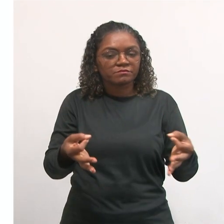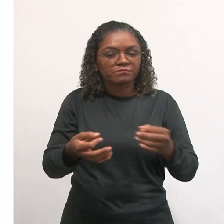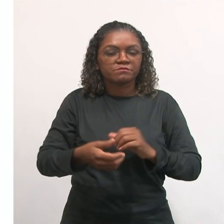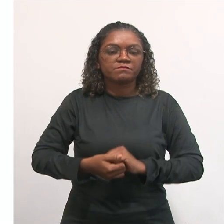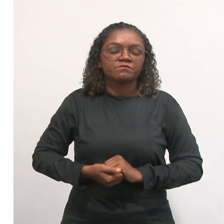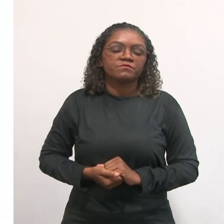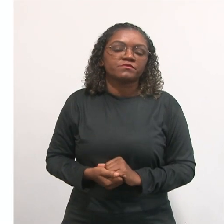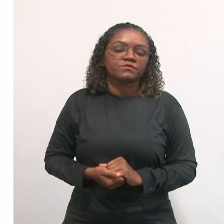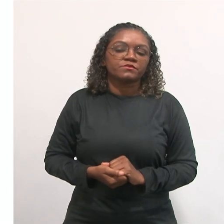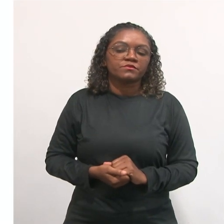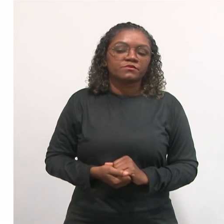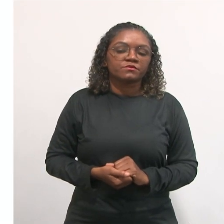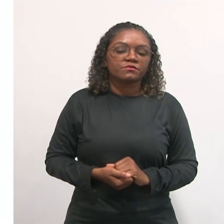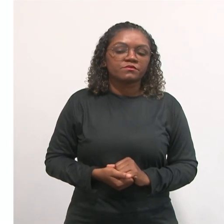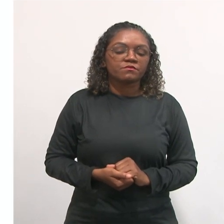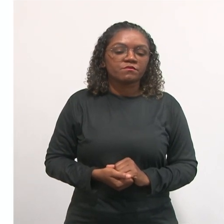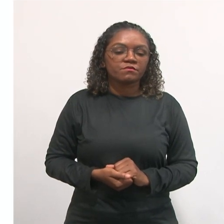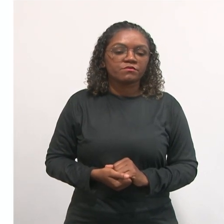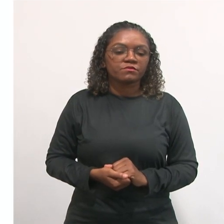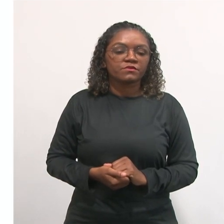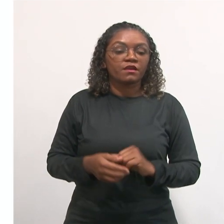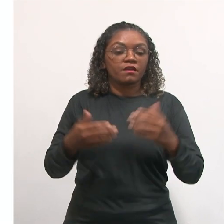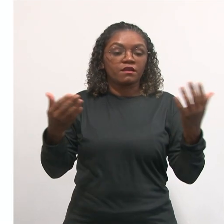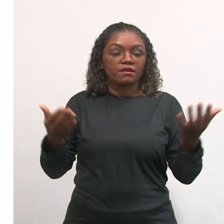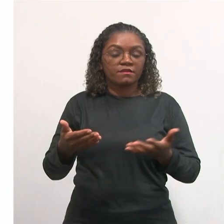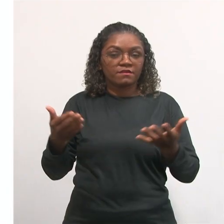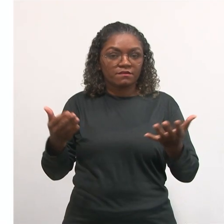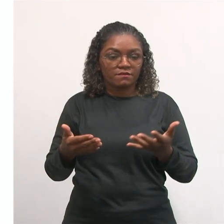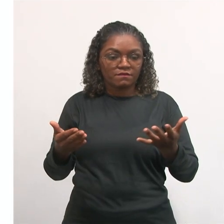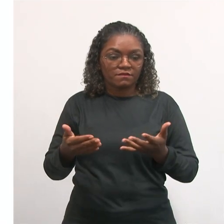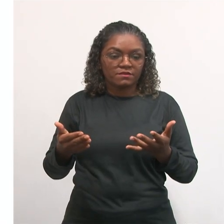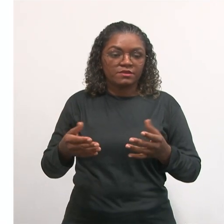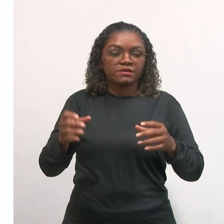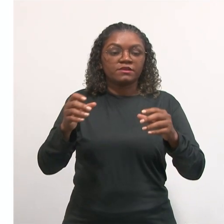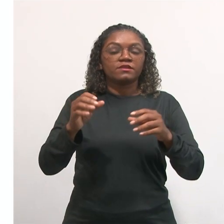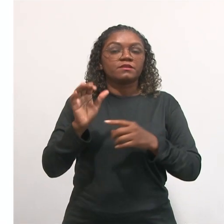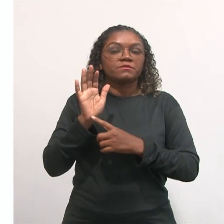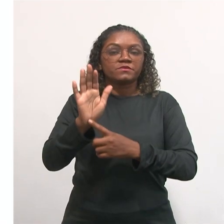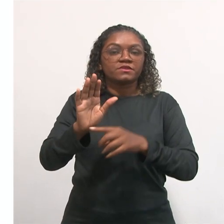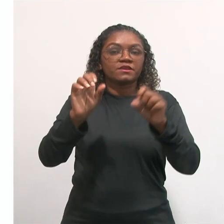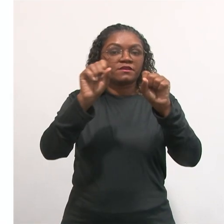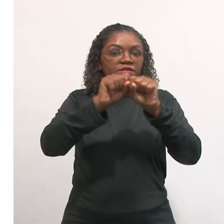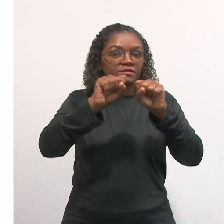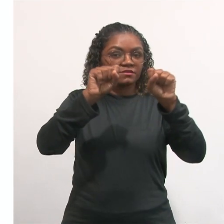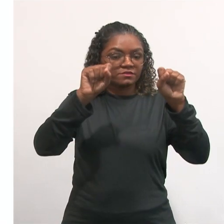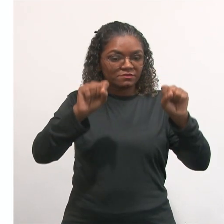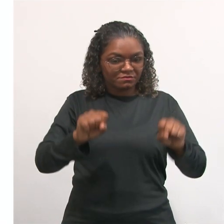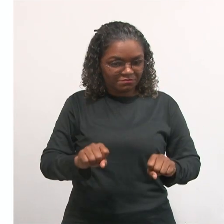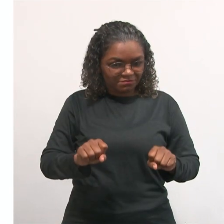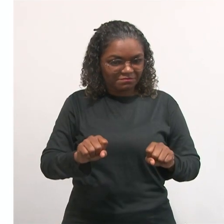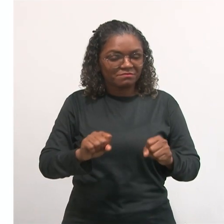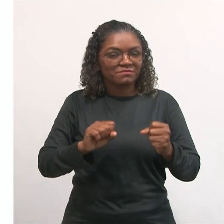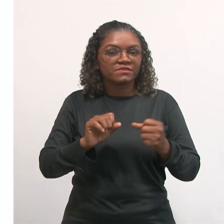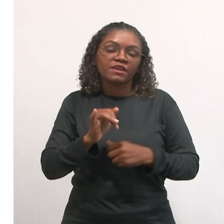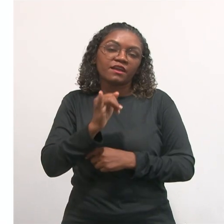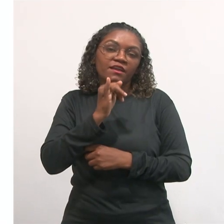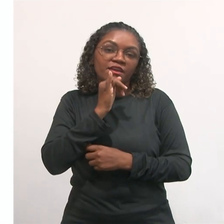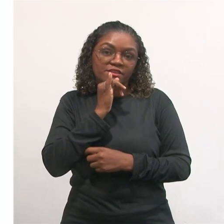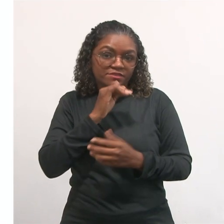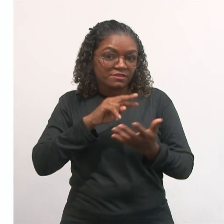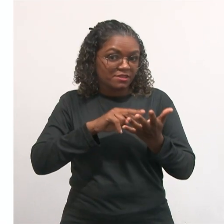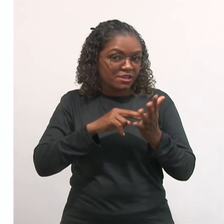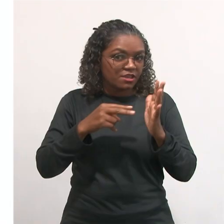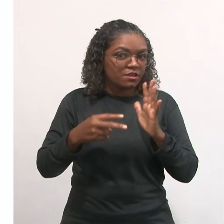simples. Uma amostragem sistemática, né? Uma amostragem sistemática, por exemplo,